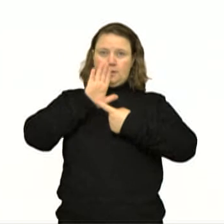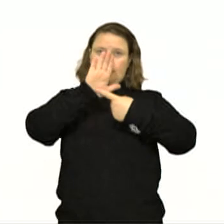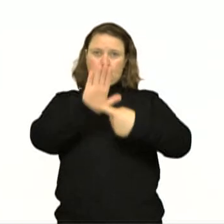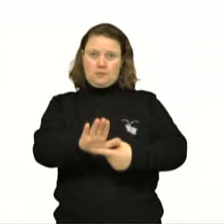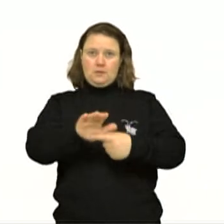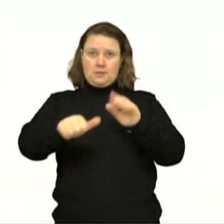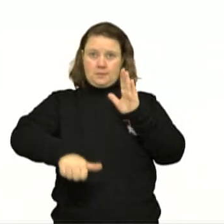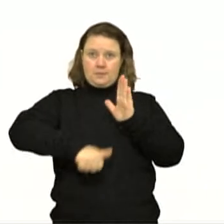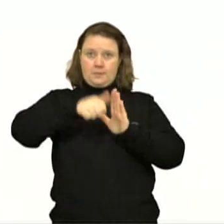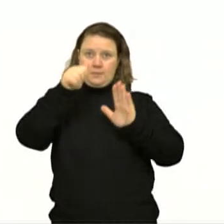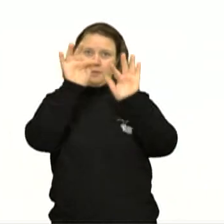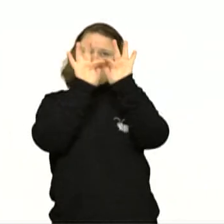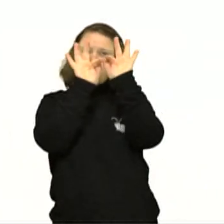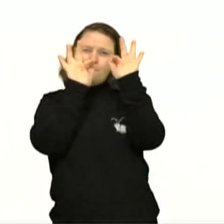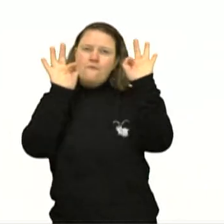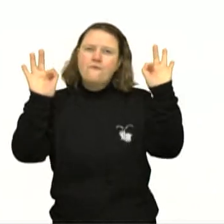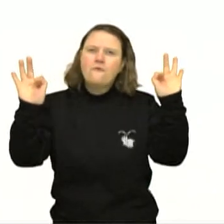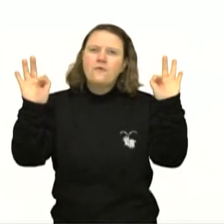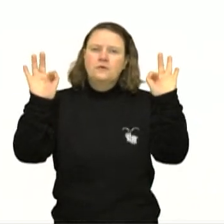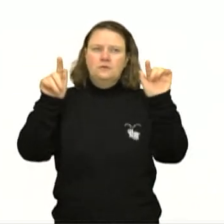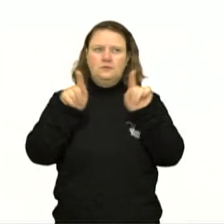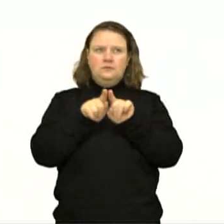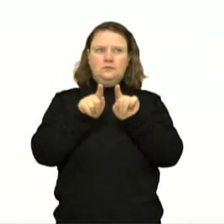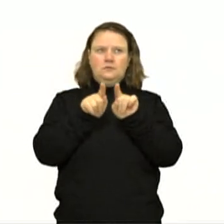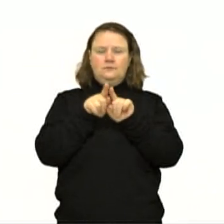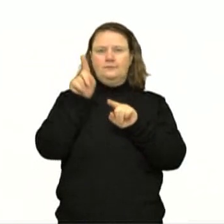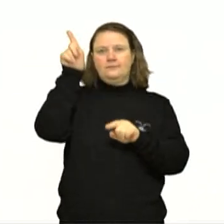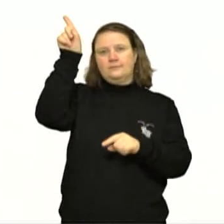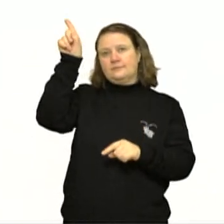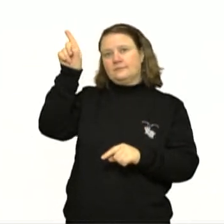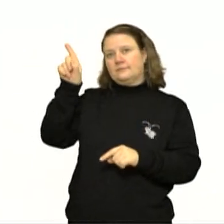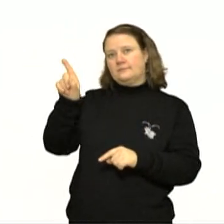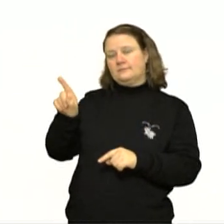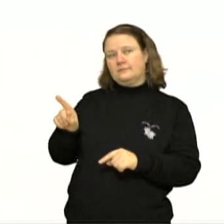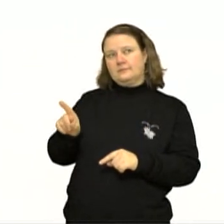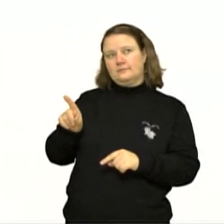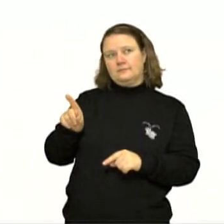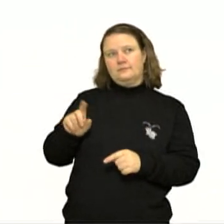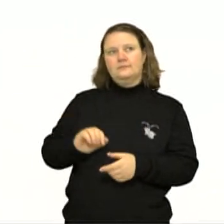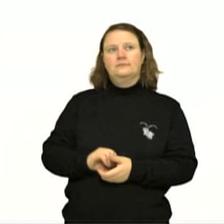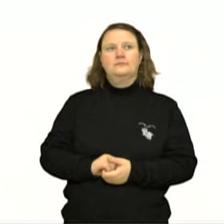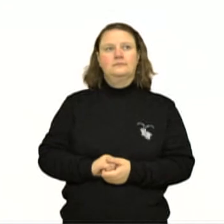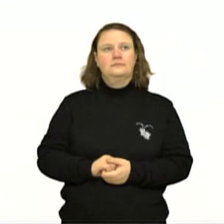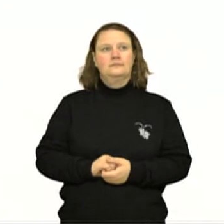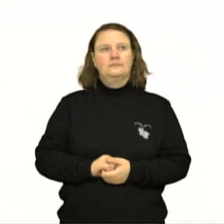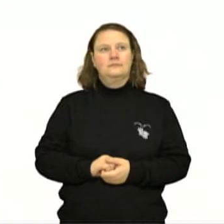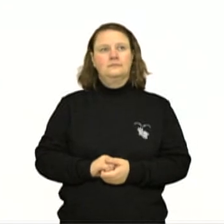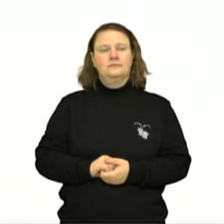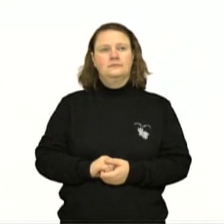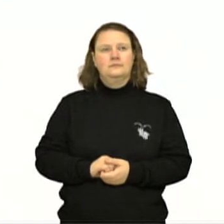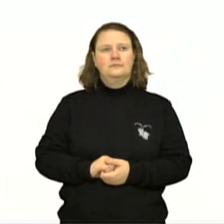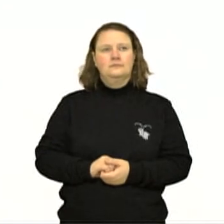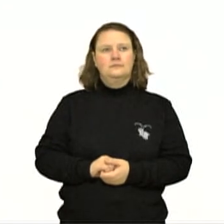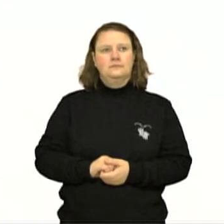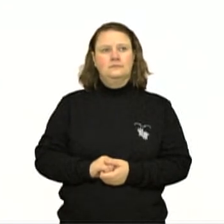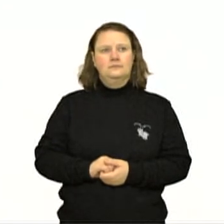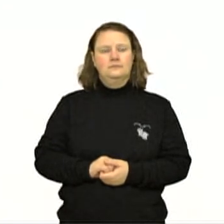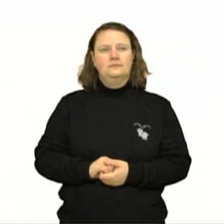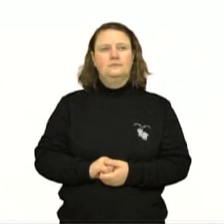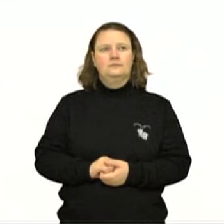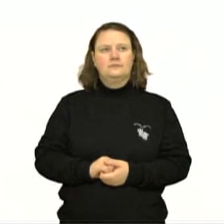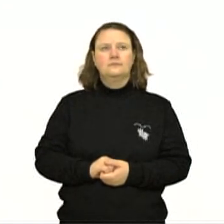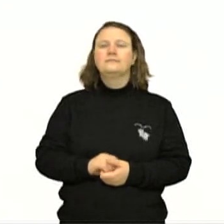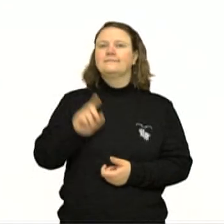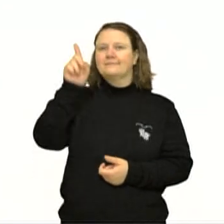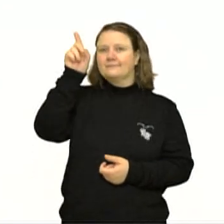primeira frase também, né, pessoal? Como o but, né? However, yet, on the other hand, on the contrary and whereas,